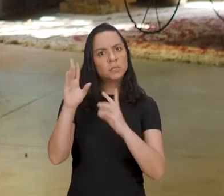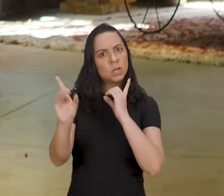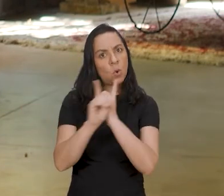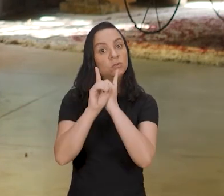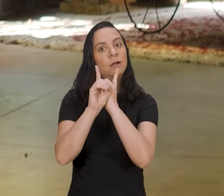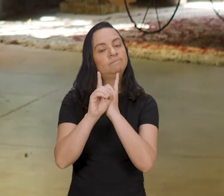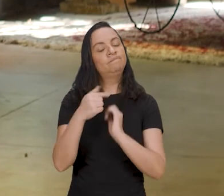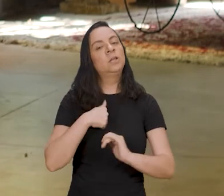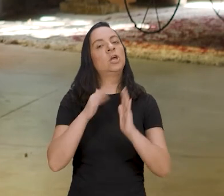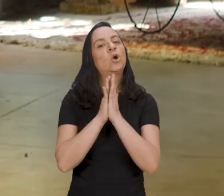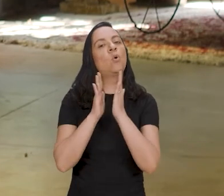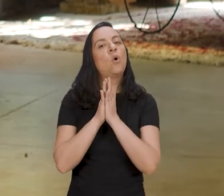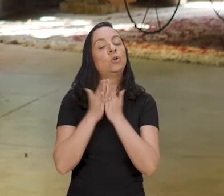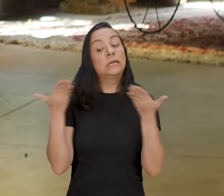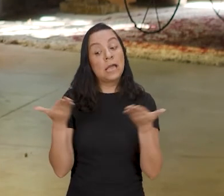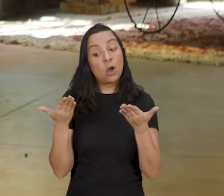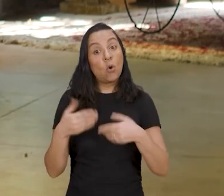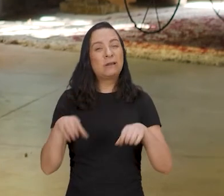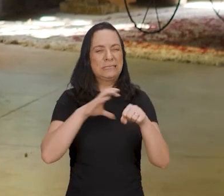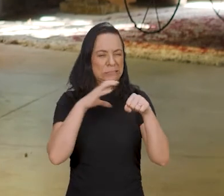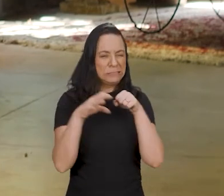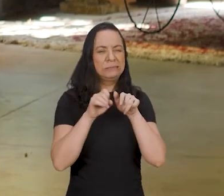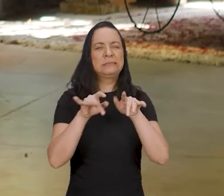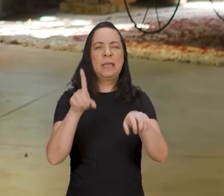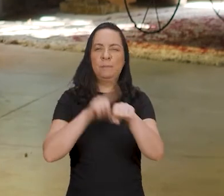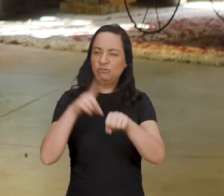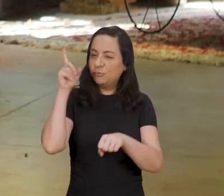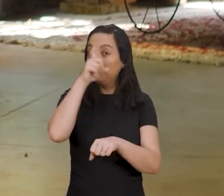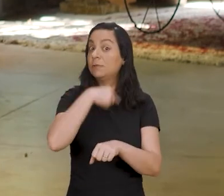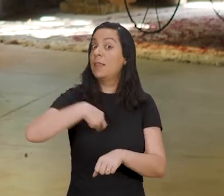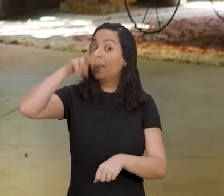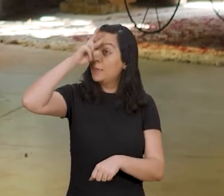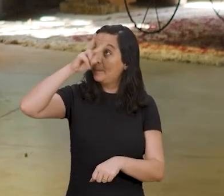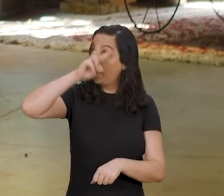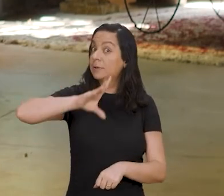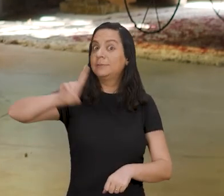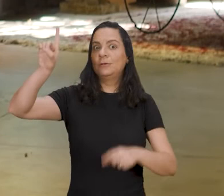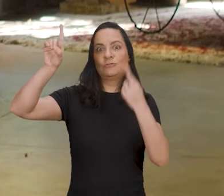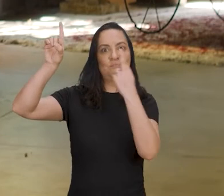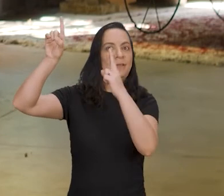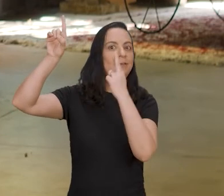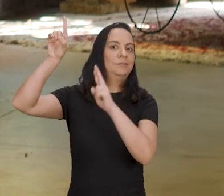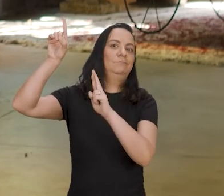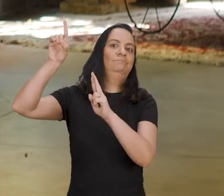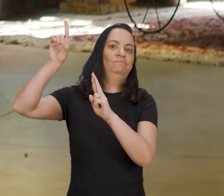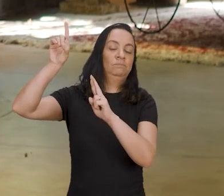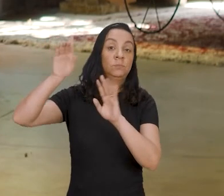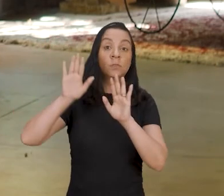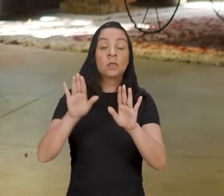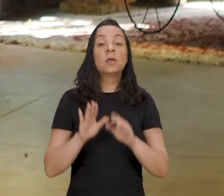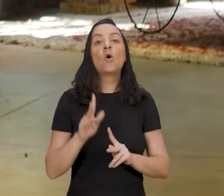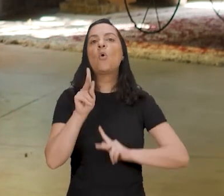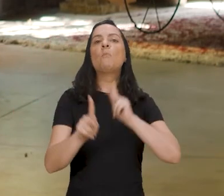eu oro para que a gente consiga também, nesse tempo tão difícil, trazer à memória aquilo que de fato nos dá esperança. E